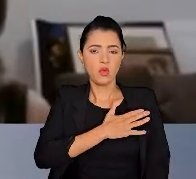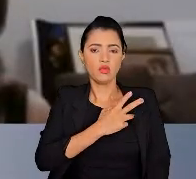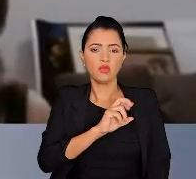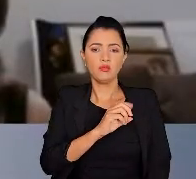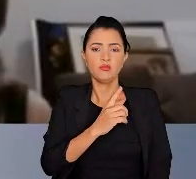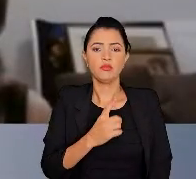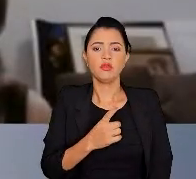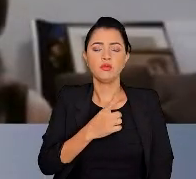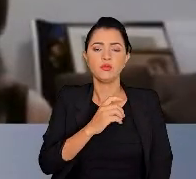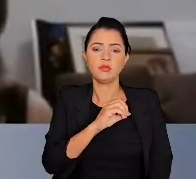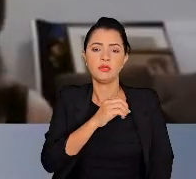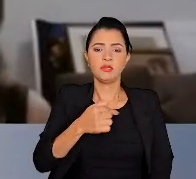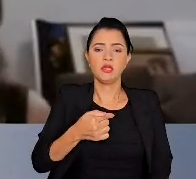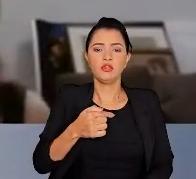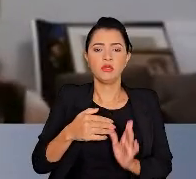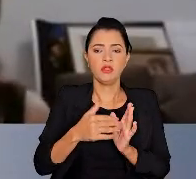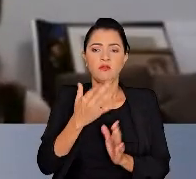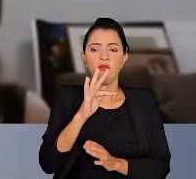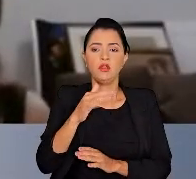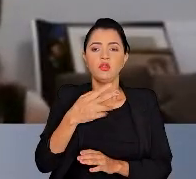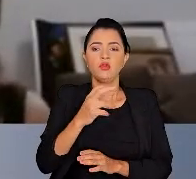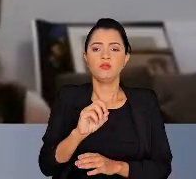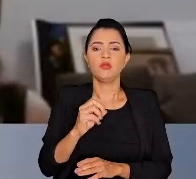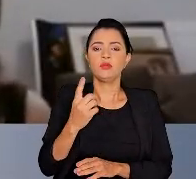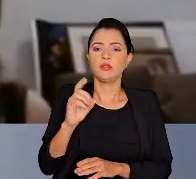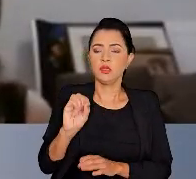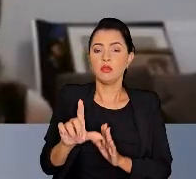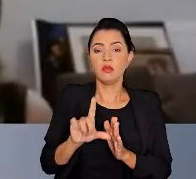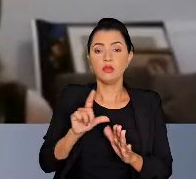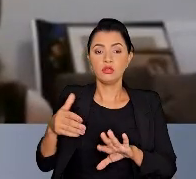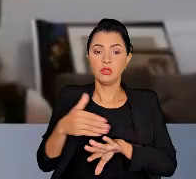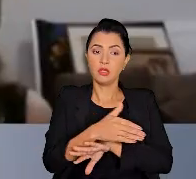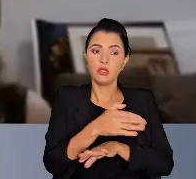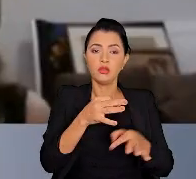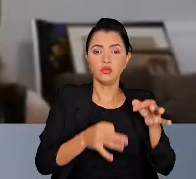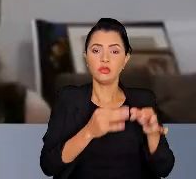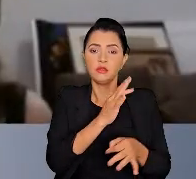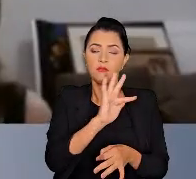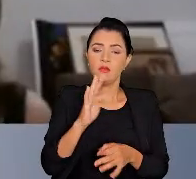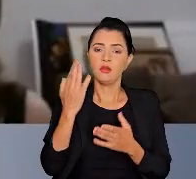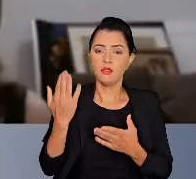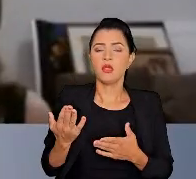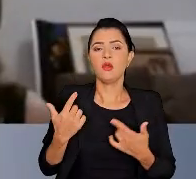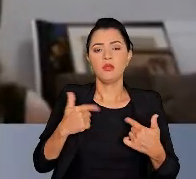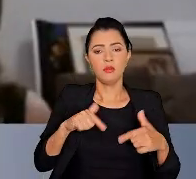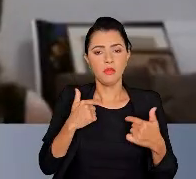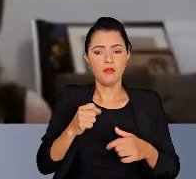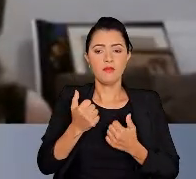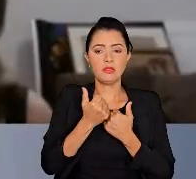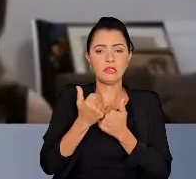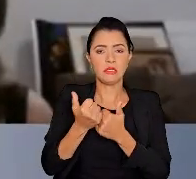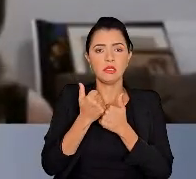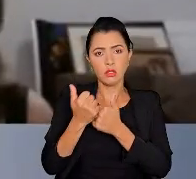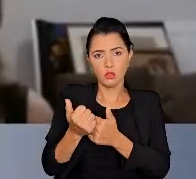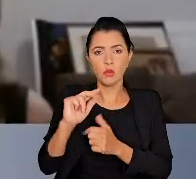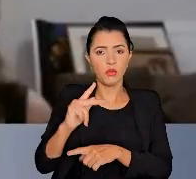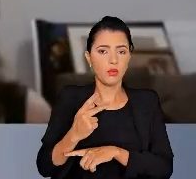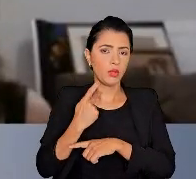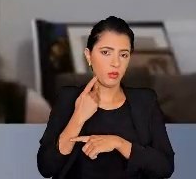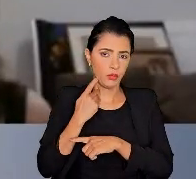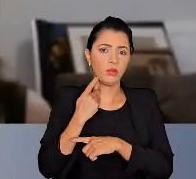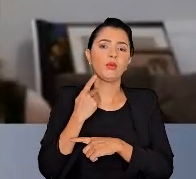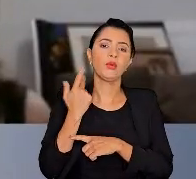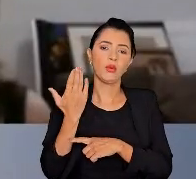de 2010. E antes de ingressar na Justiça Federal, exerceu o cargo de assessora de procurador regional